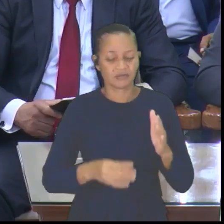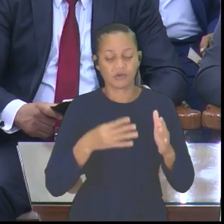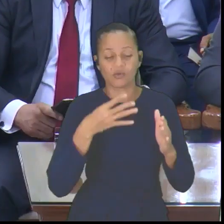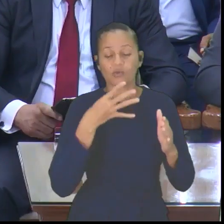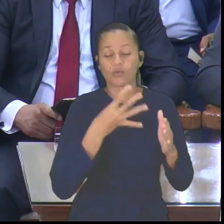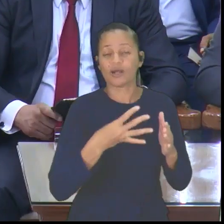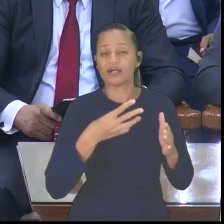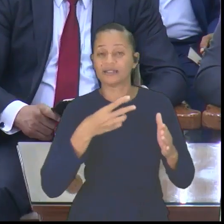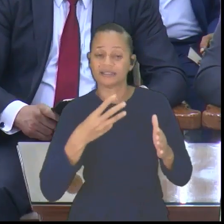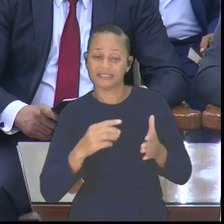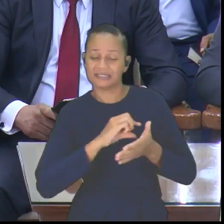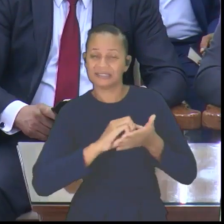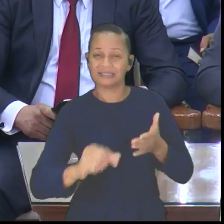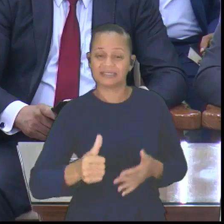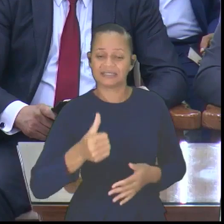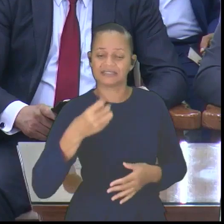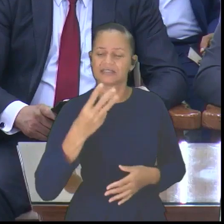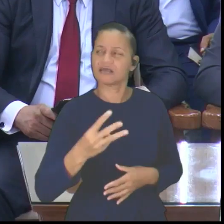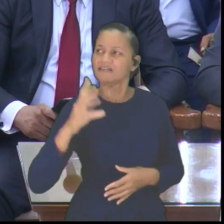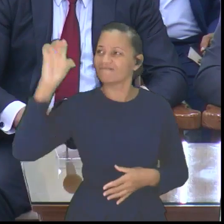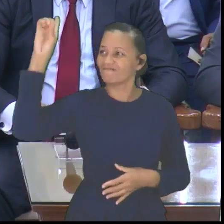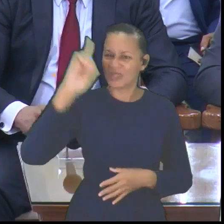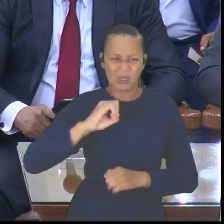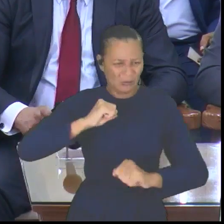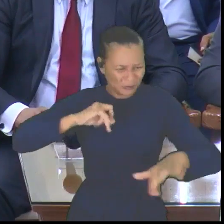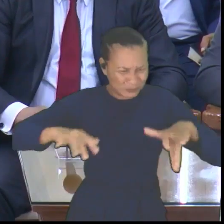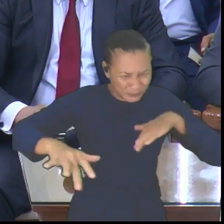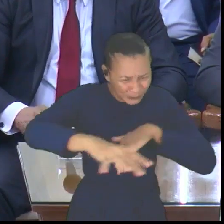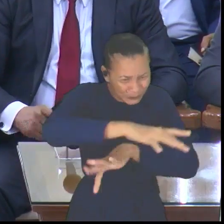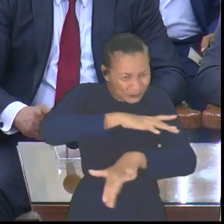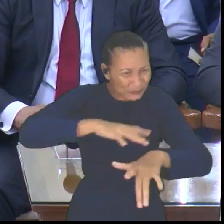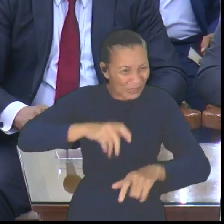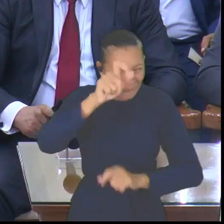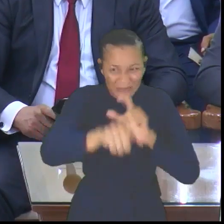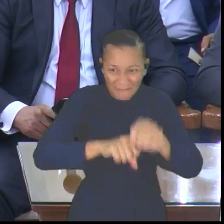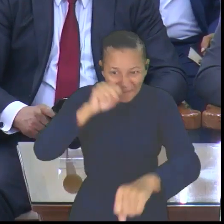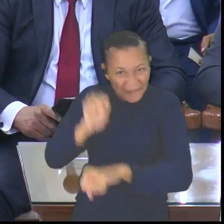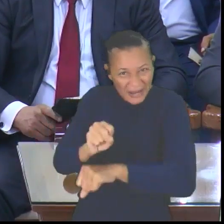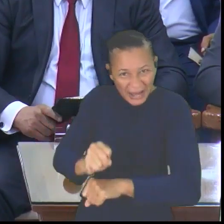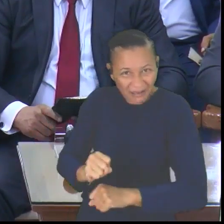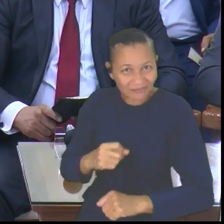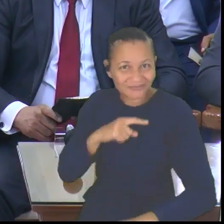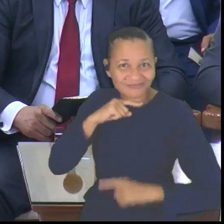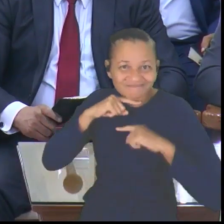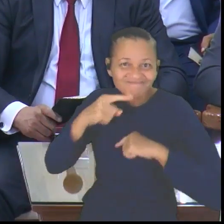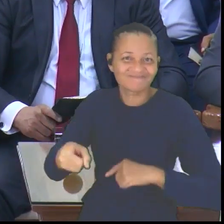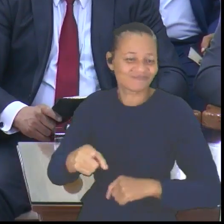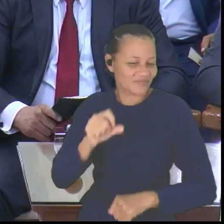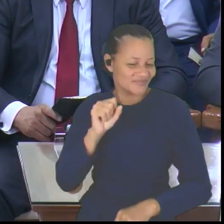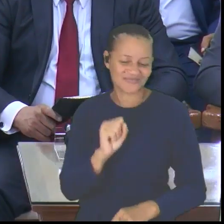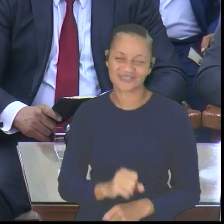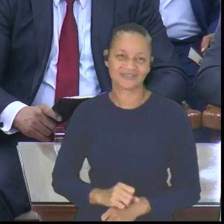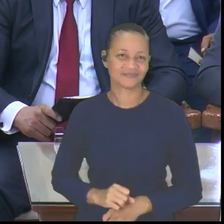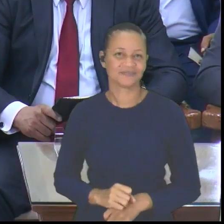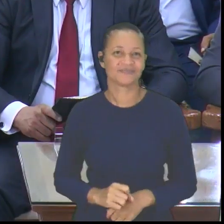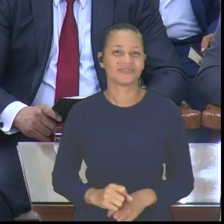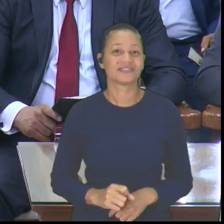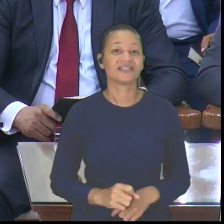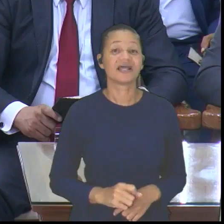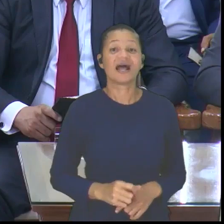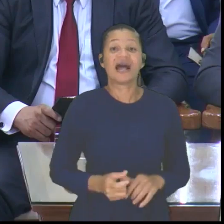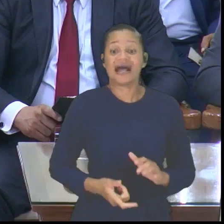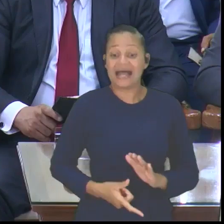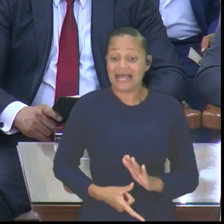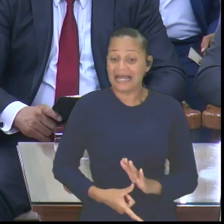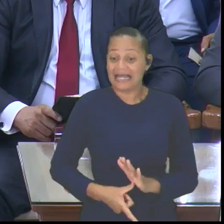diz: agindo Deus, quem impedirá? Olha o texto como é lindo. Bota na tela o texto. Me veio à mente: ainda